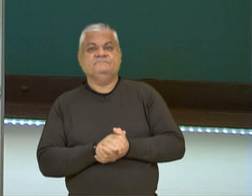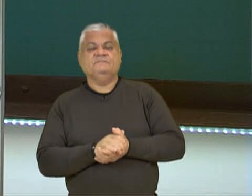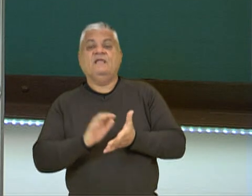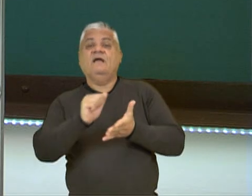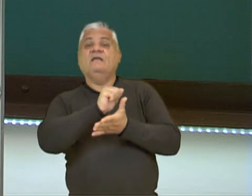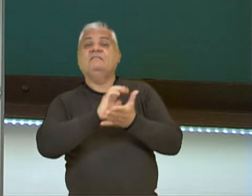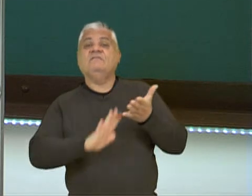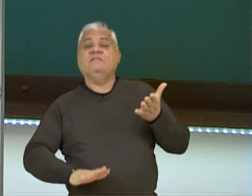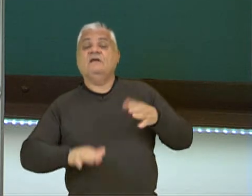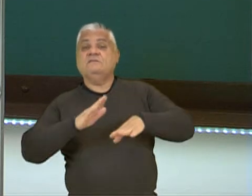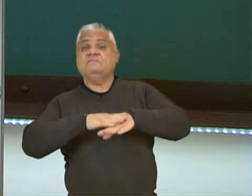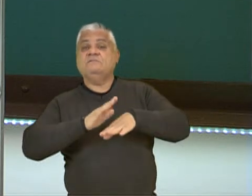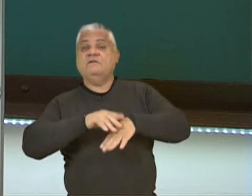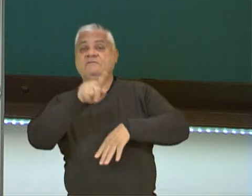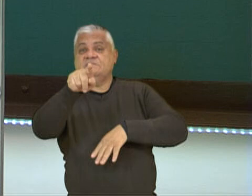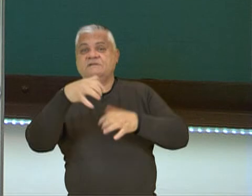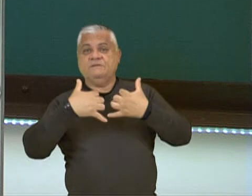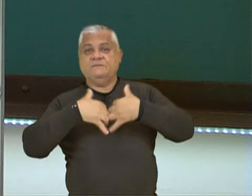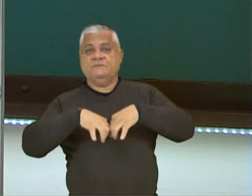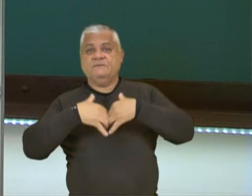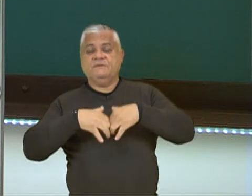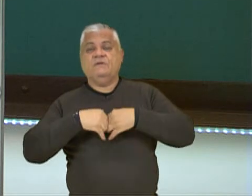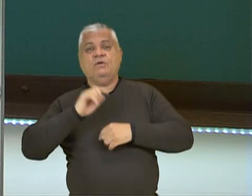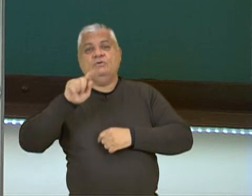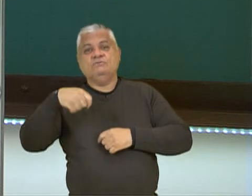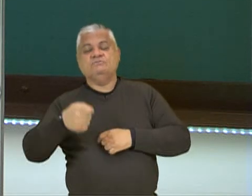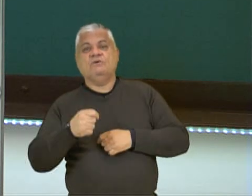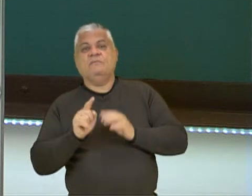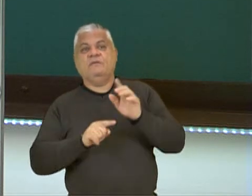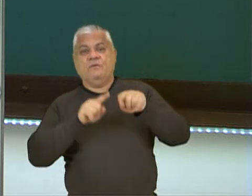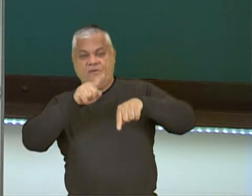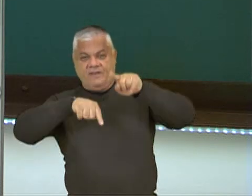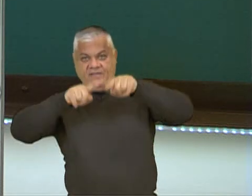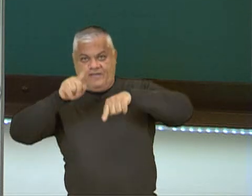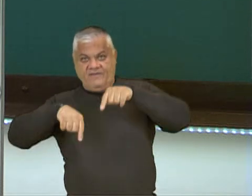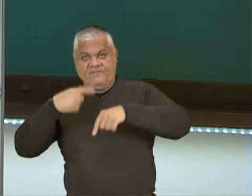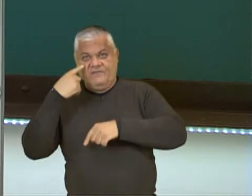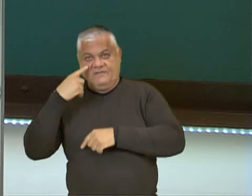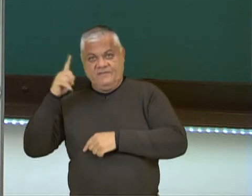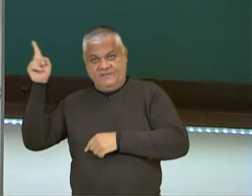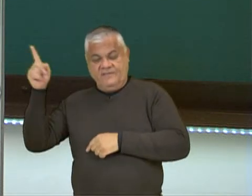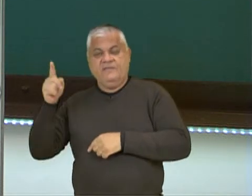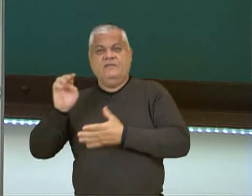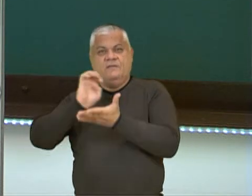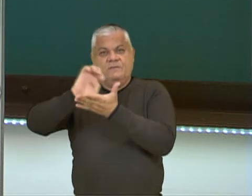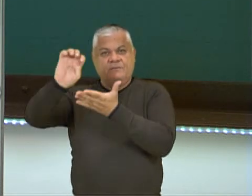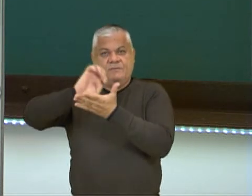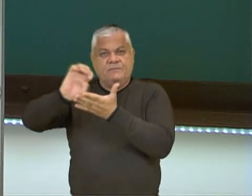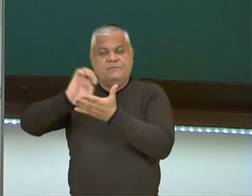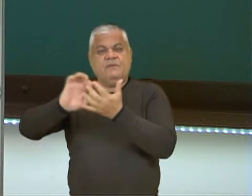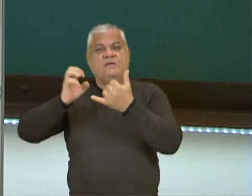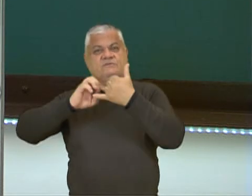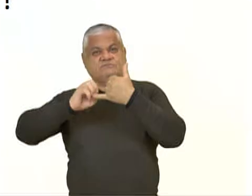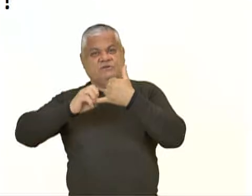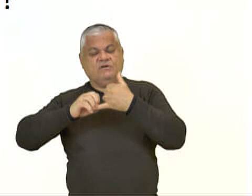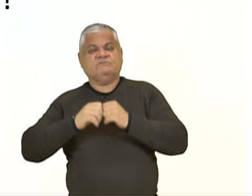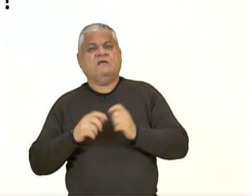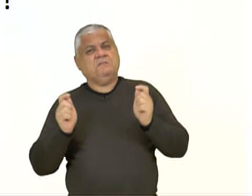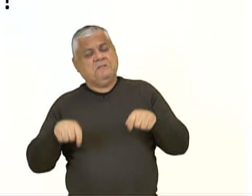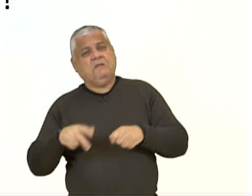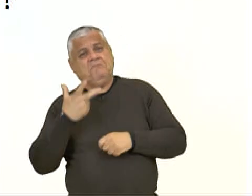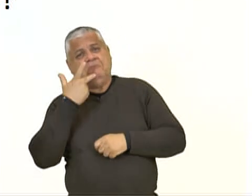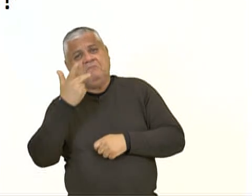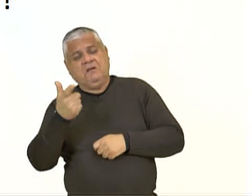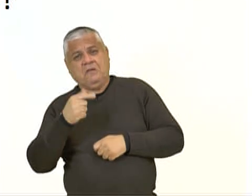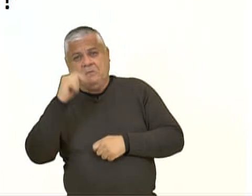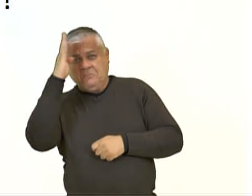aí uma atividadezinha para vocês refletirem ali sobre o gráfico que nós temos aqui, exportação da soja. Podemos dizer que o